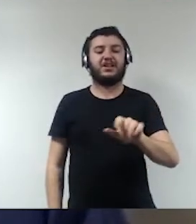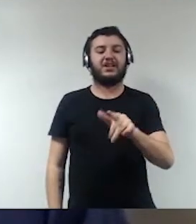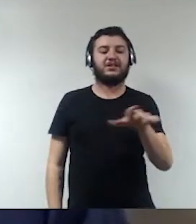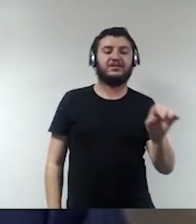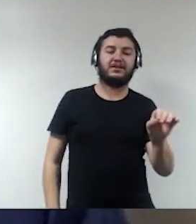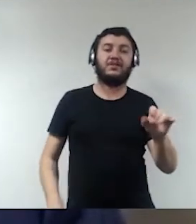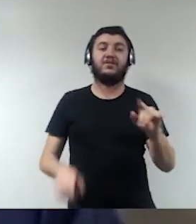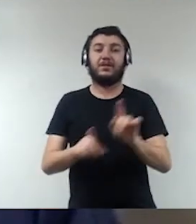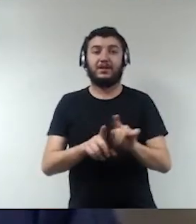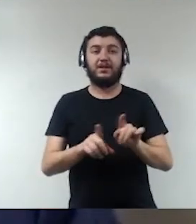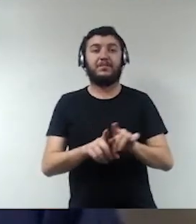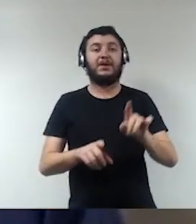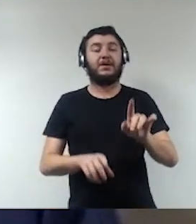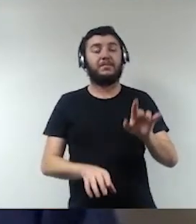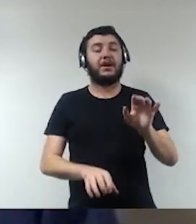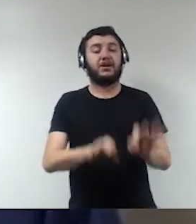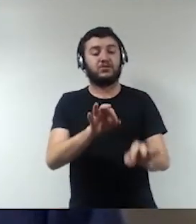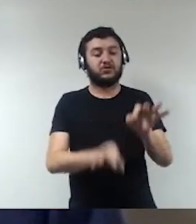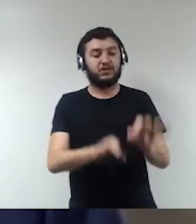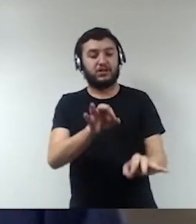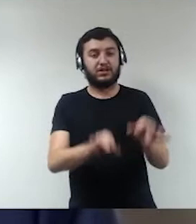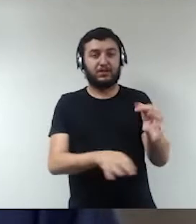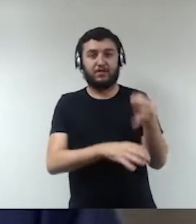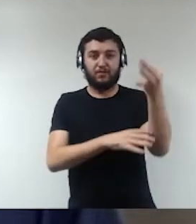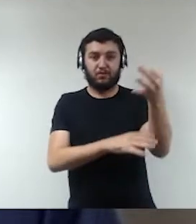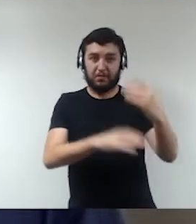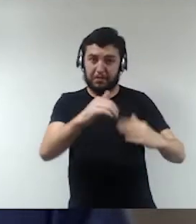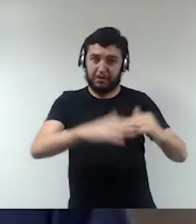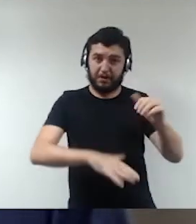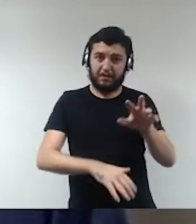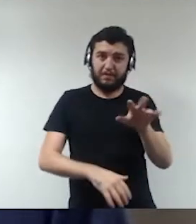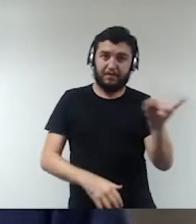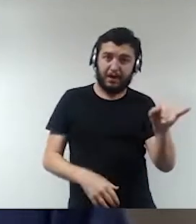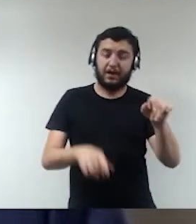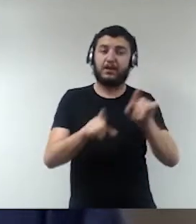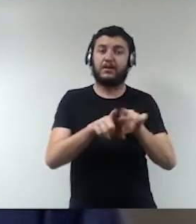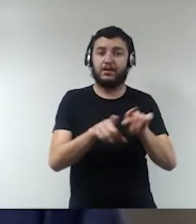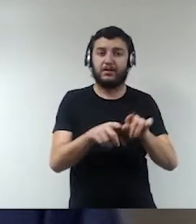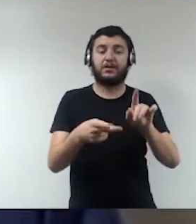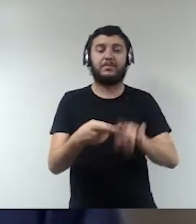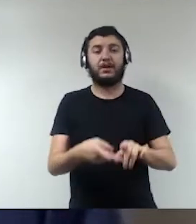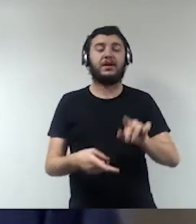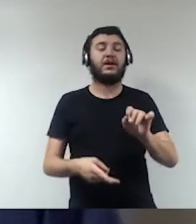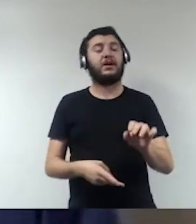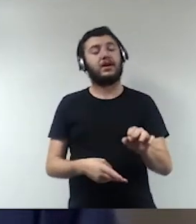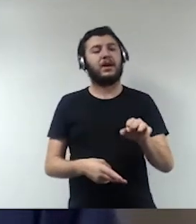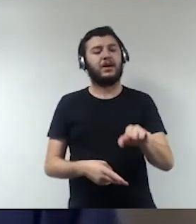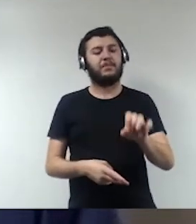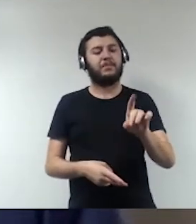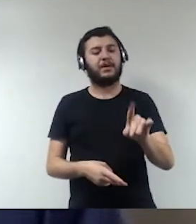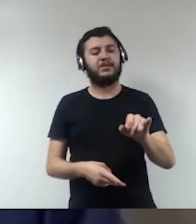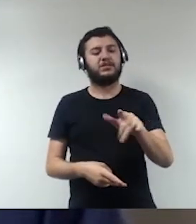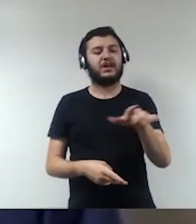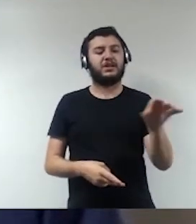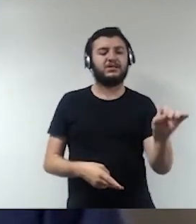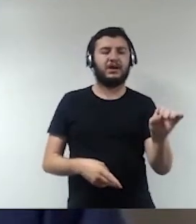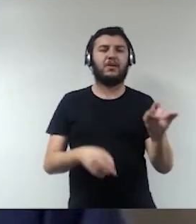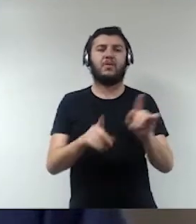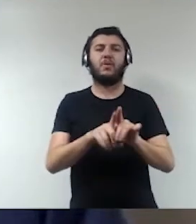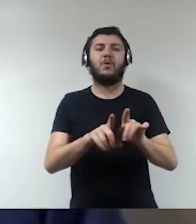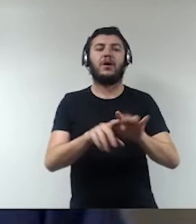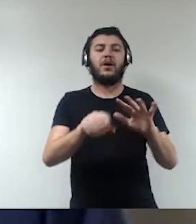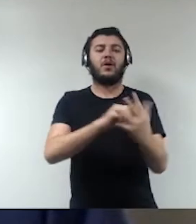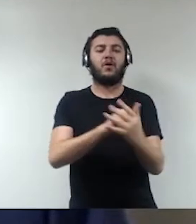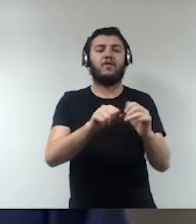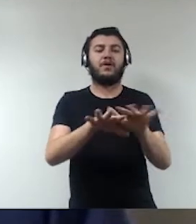para a realização da justiça do futuro? E será o uso da mediação acelerado pelos impactos da Covid-19